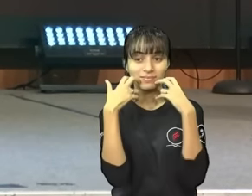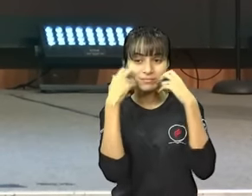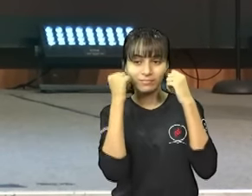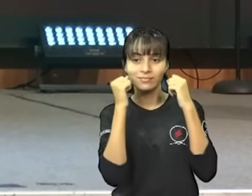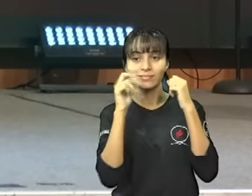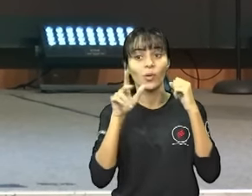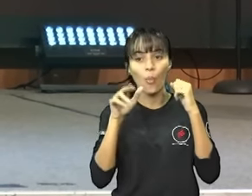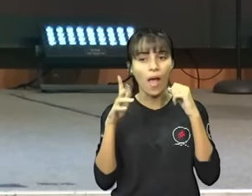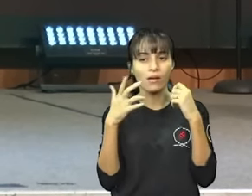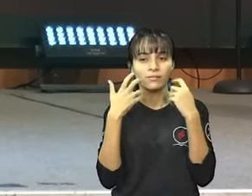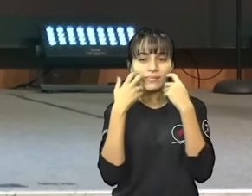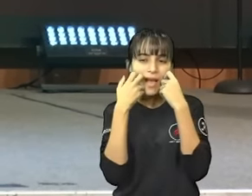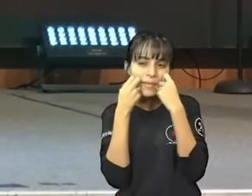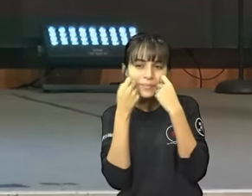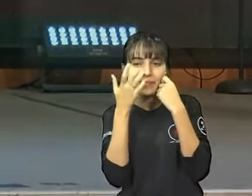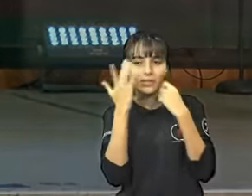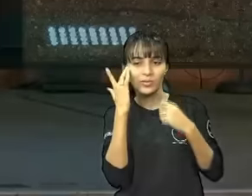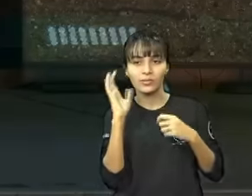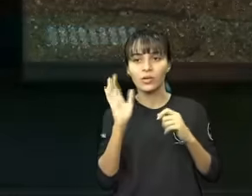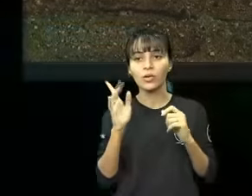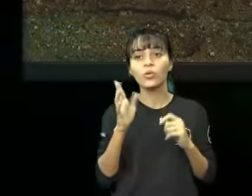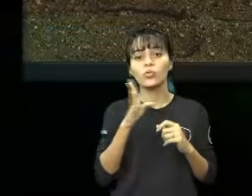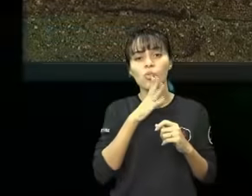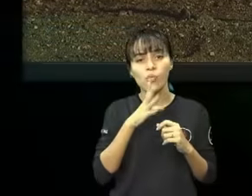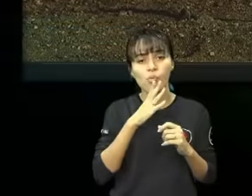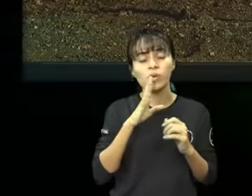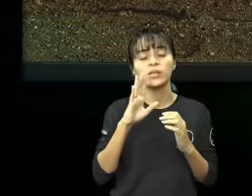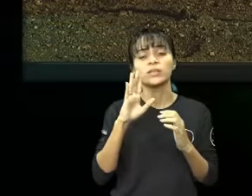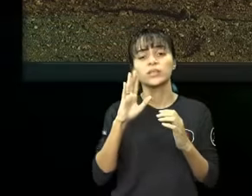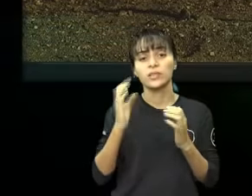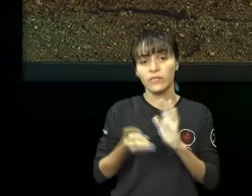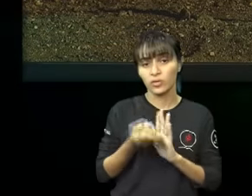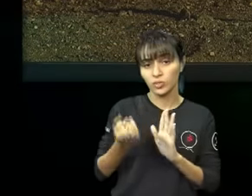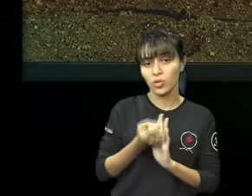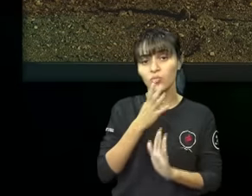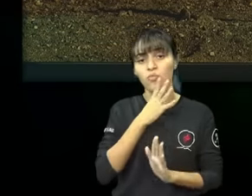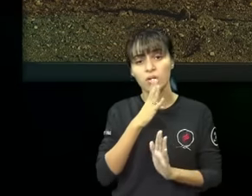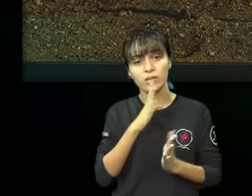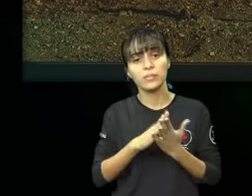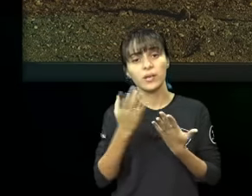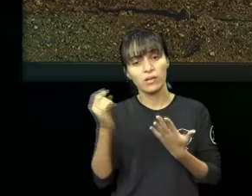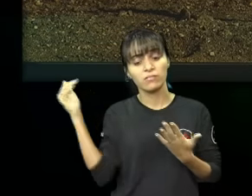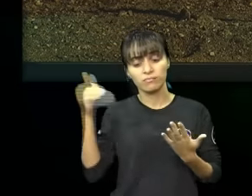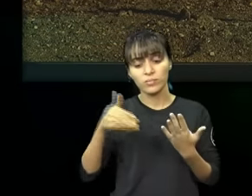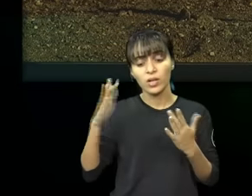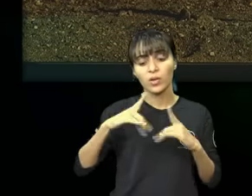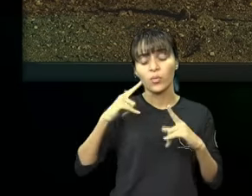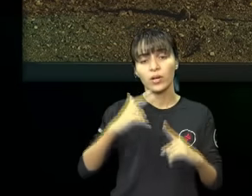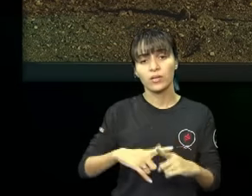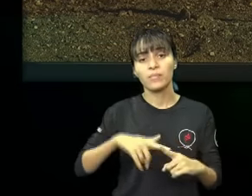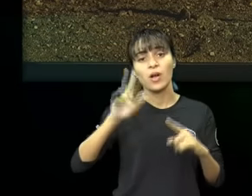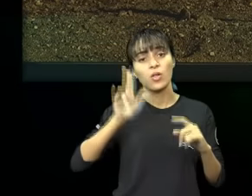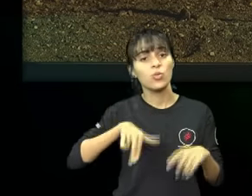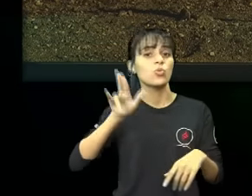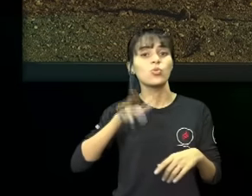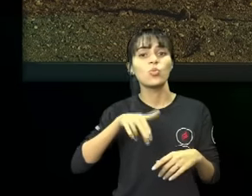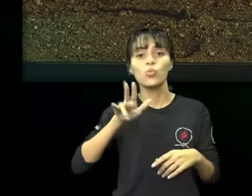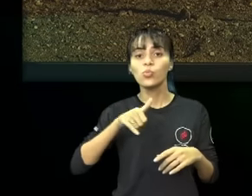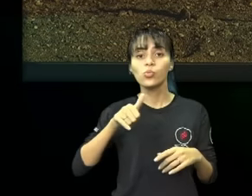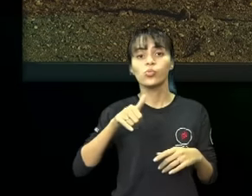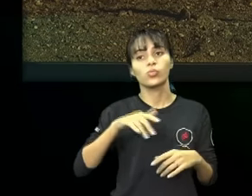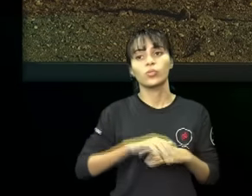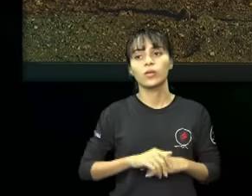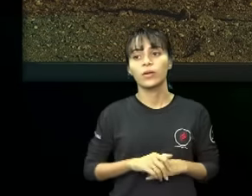tímido aqui pessoas que conhecem o evangelho conhecem a palavra até vem para igreja mas nunca tomou uma decisão